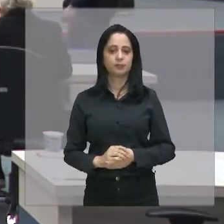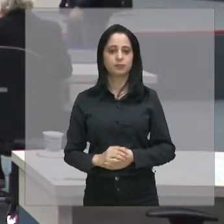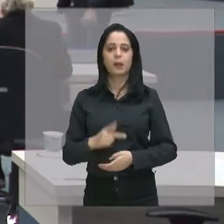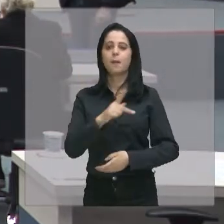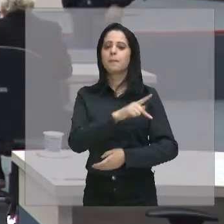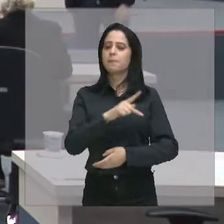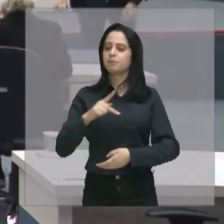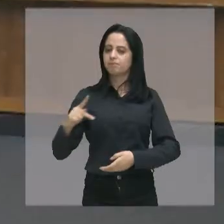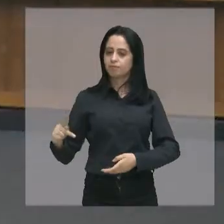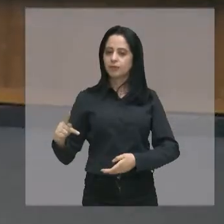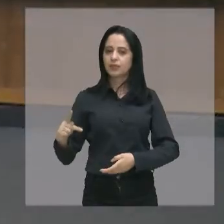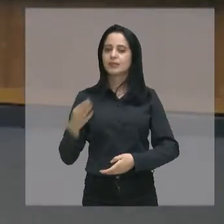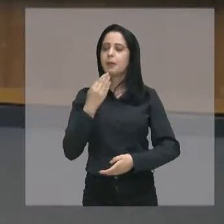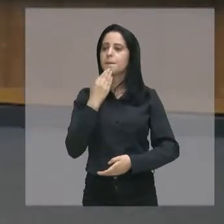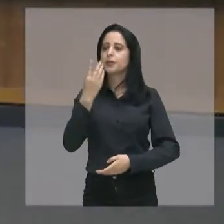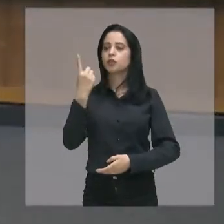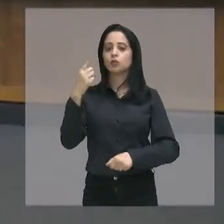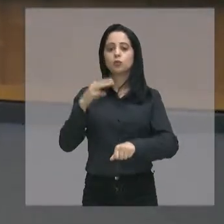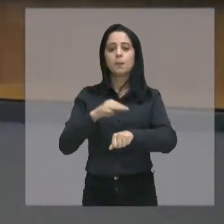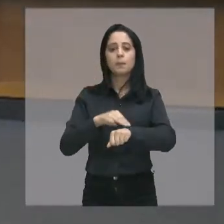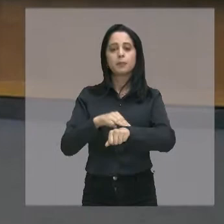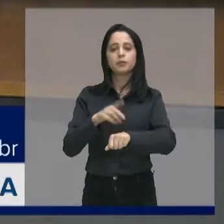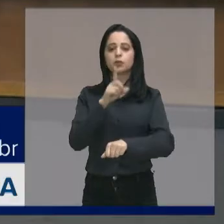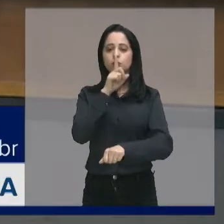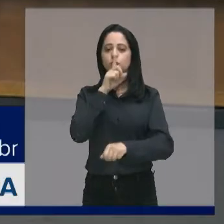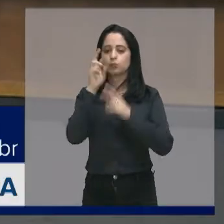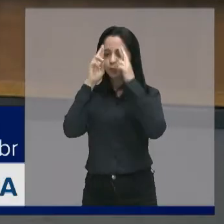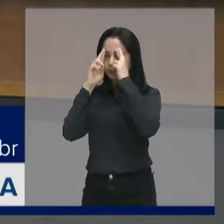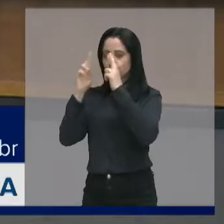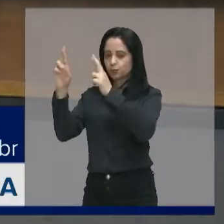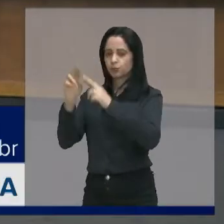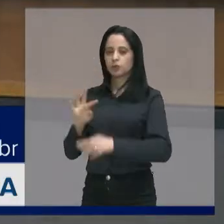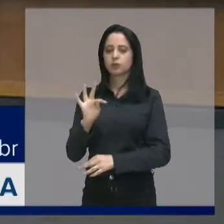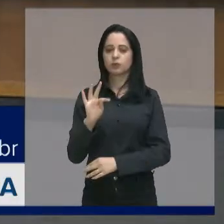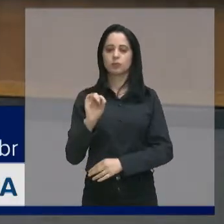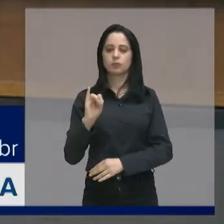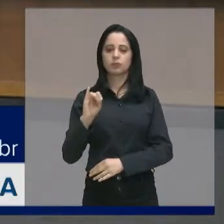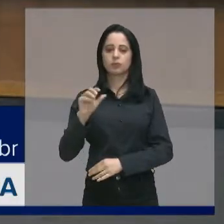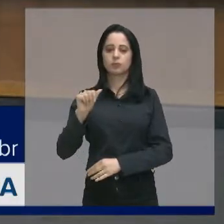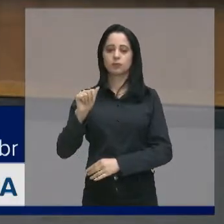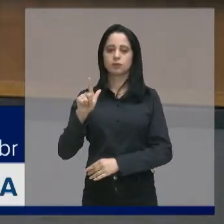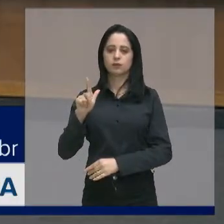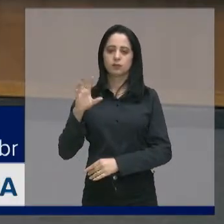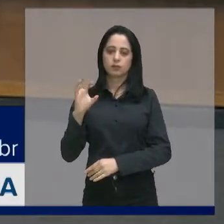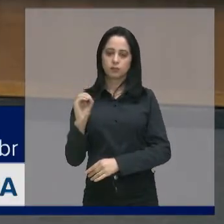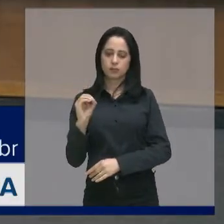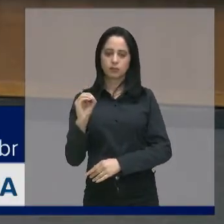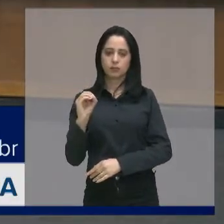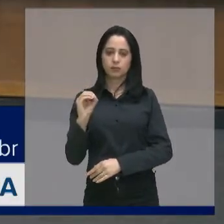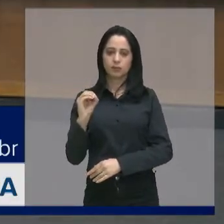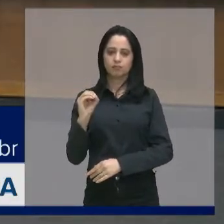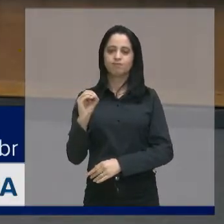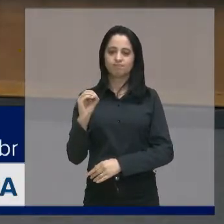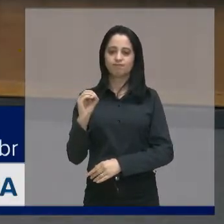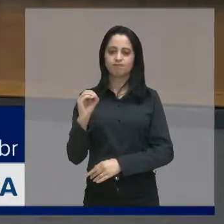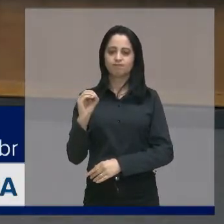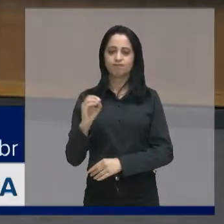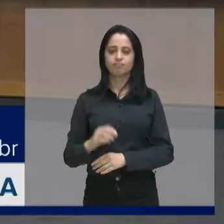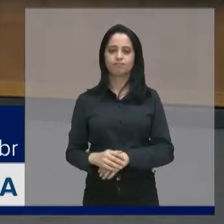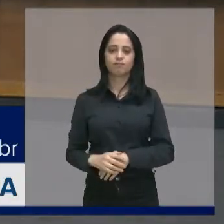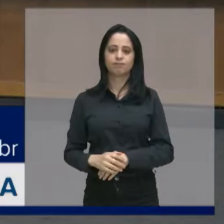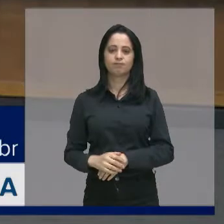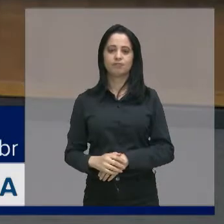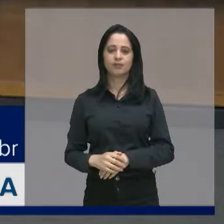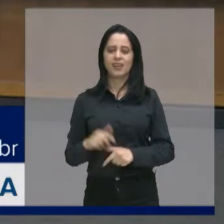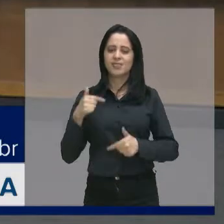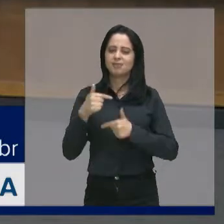Presidente, para pedir um minuto de silêncio para Tiago Augusto da Cunha, filho do Alemão,